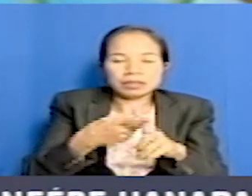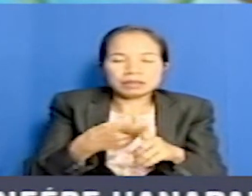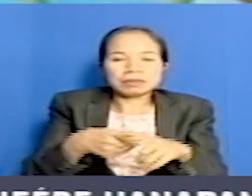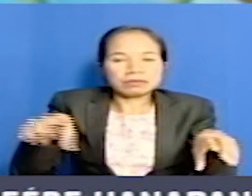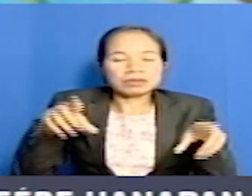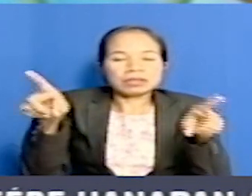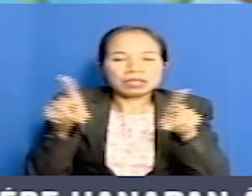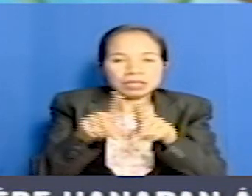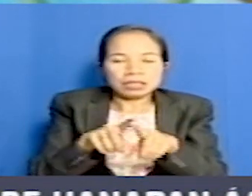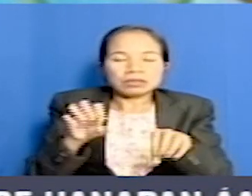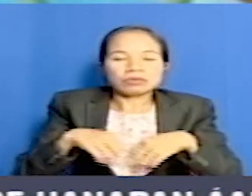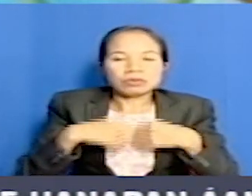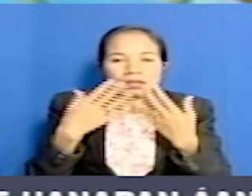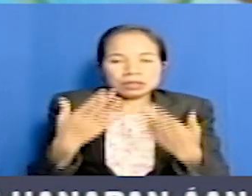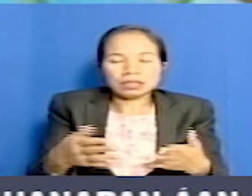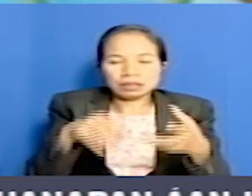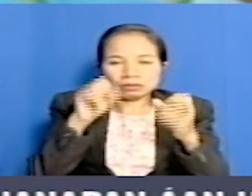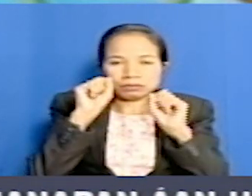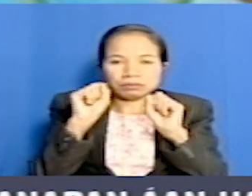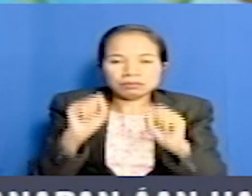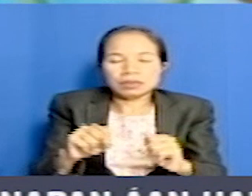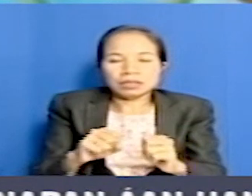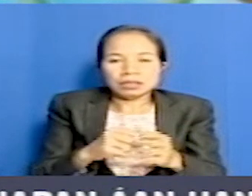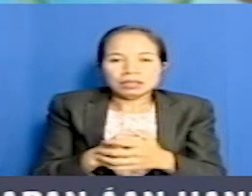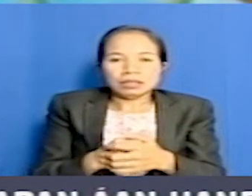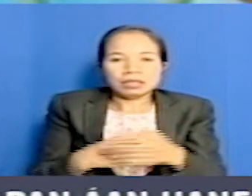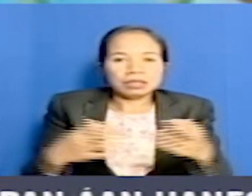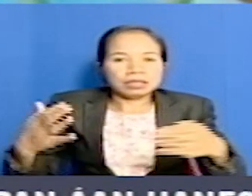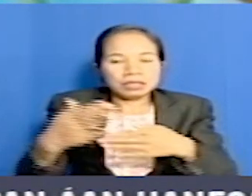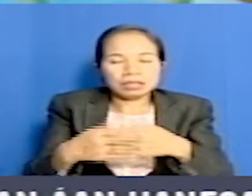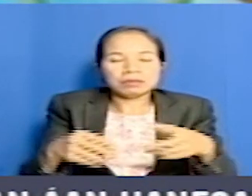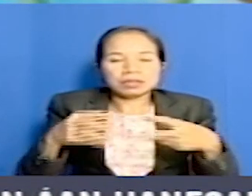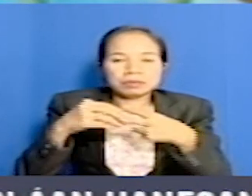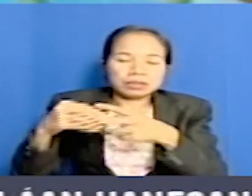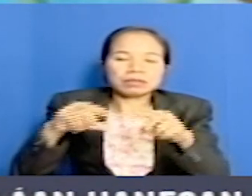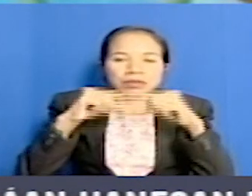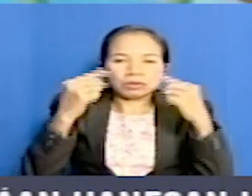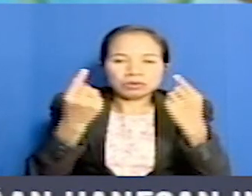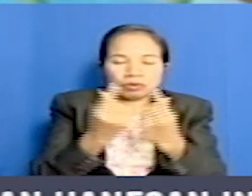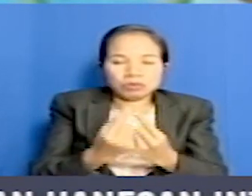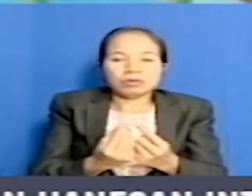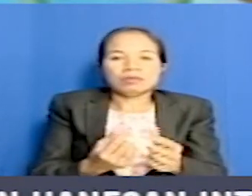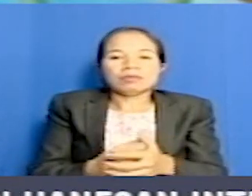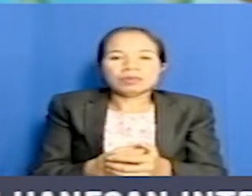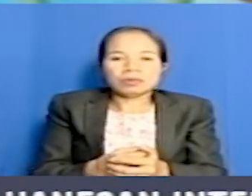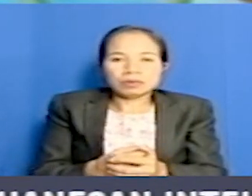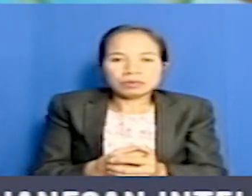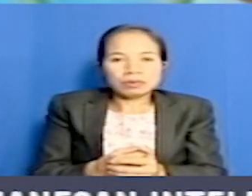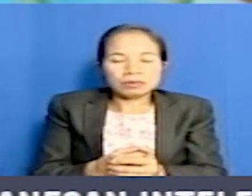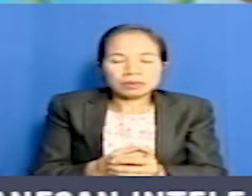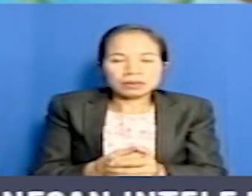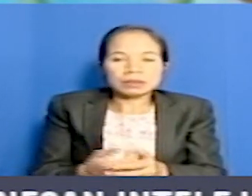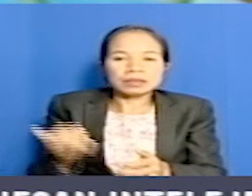Canessa, o INSA para ato Bele. Kons konsiliana de liu liga pa arti marsais ga kolole maluk arti marsais